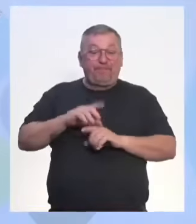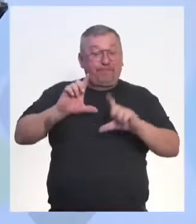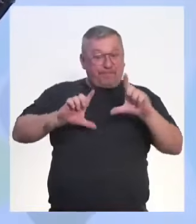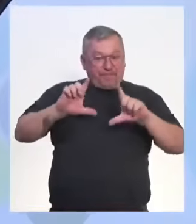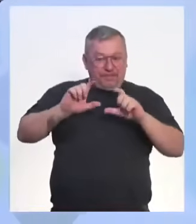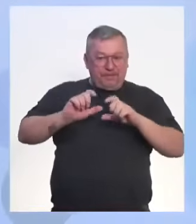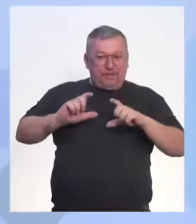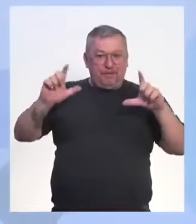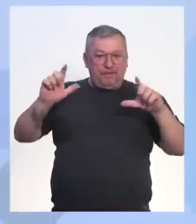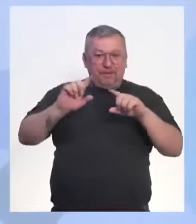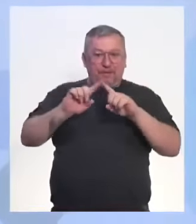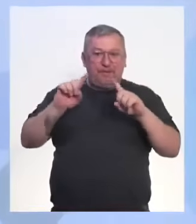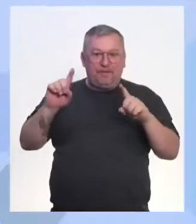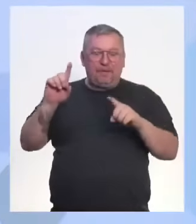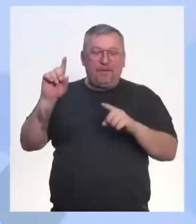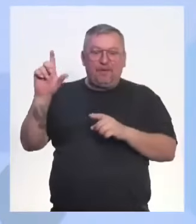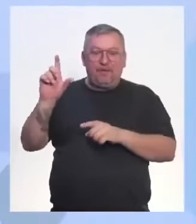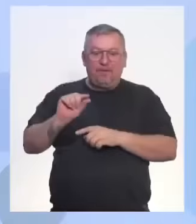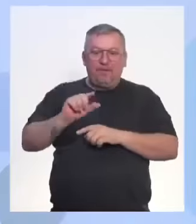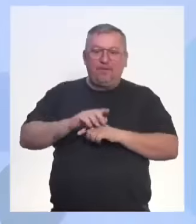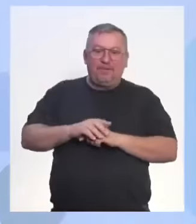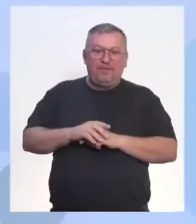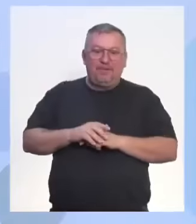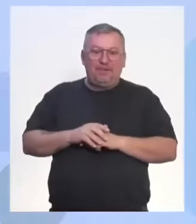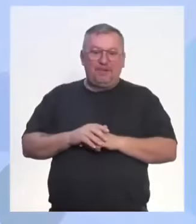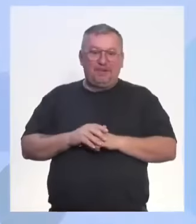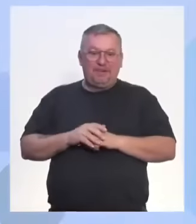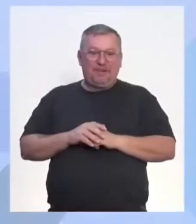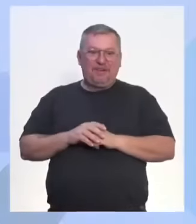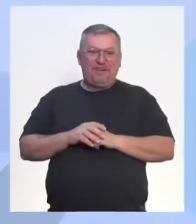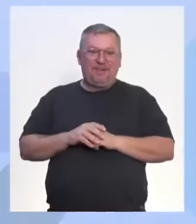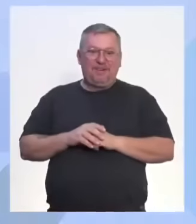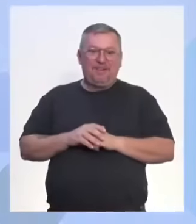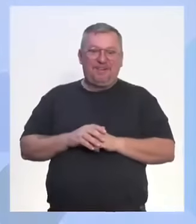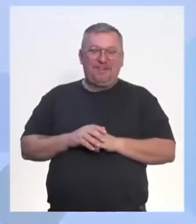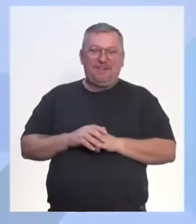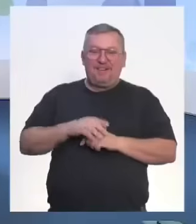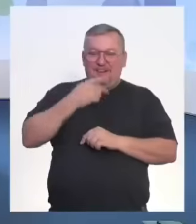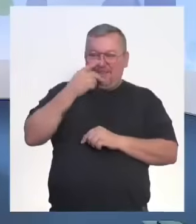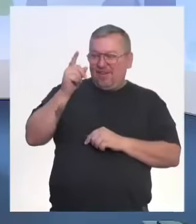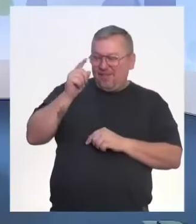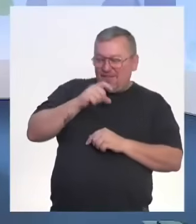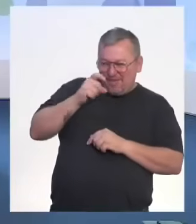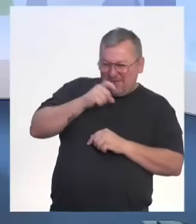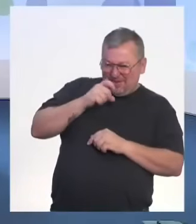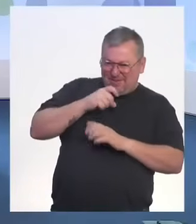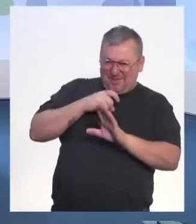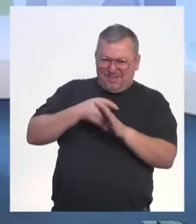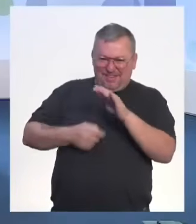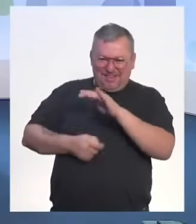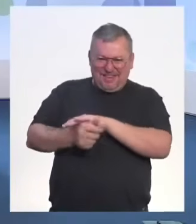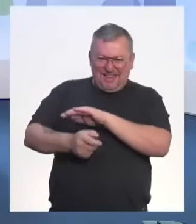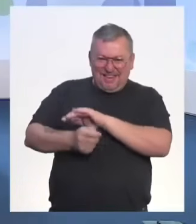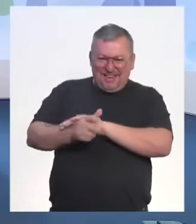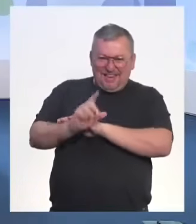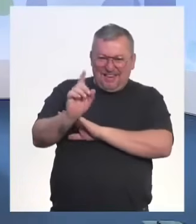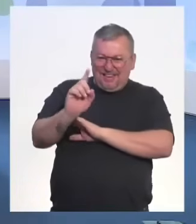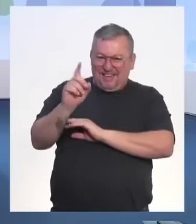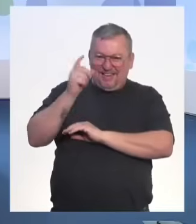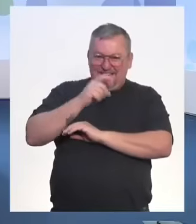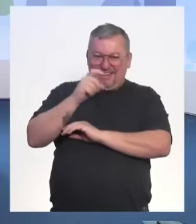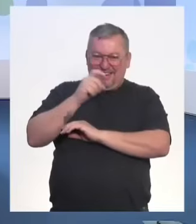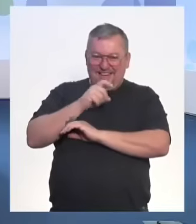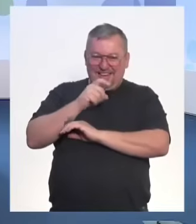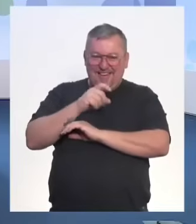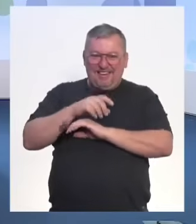maior. Dizem que encolhe, né? Dizem que a gente fica pequeno lá na TV, né? Mentira, isso é mentira. Não, isso daí não é verdade, gente.